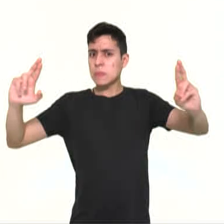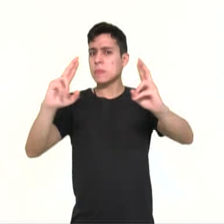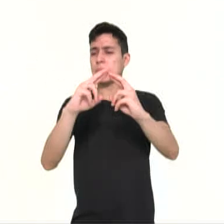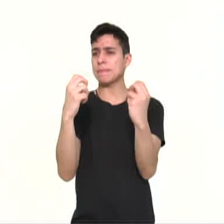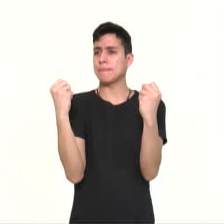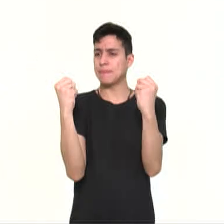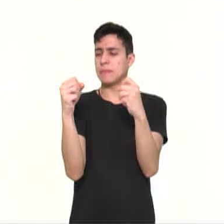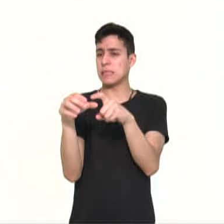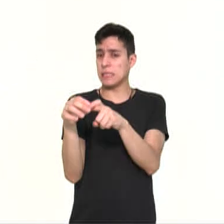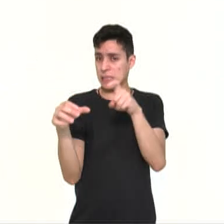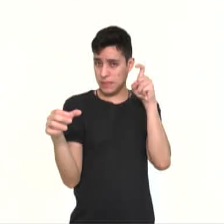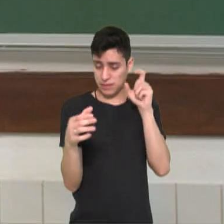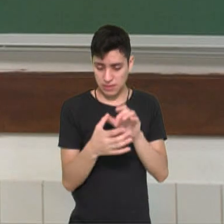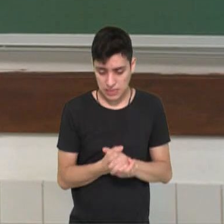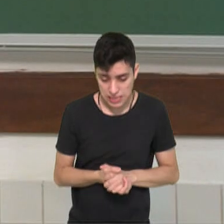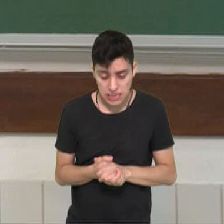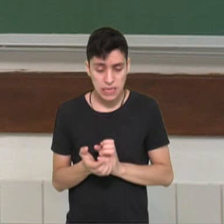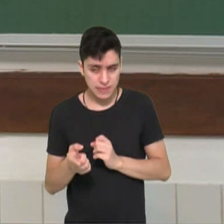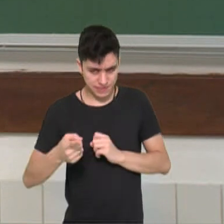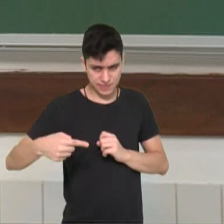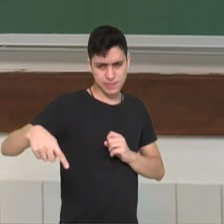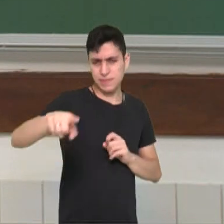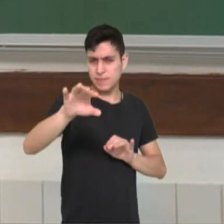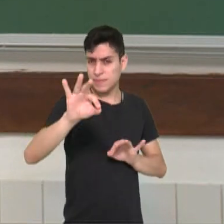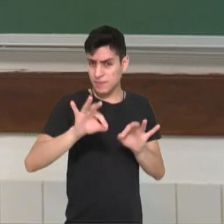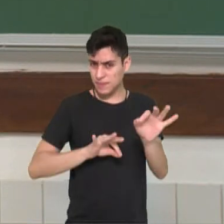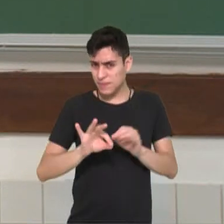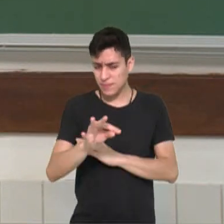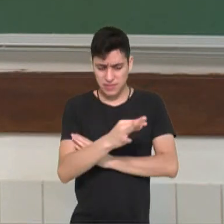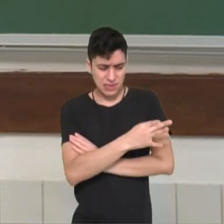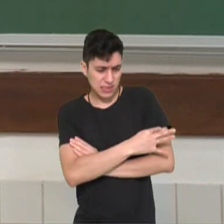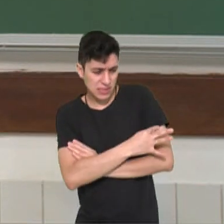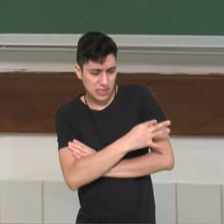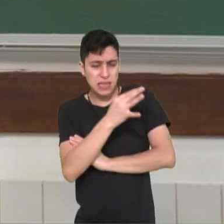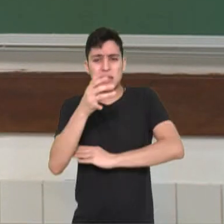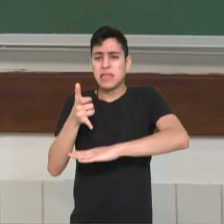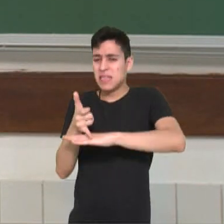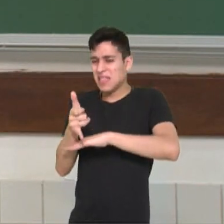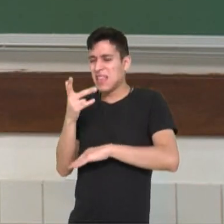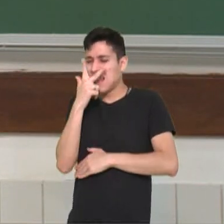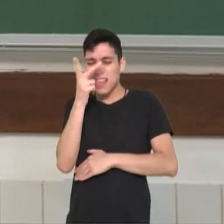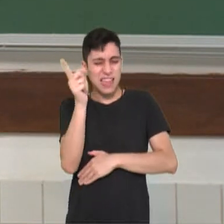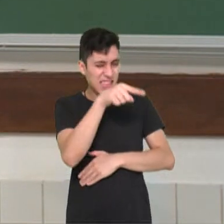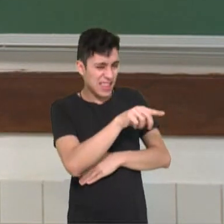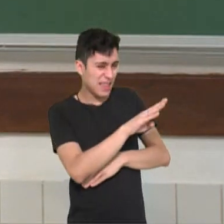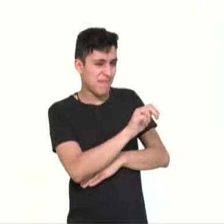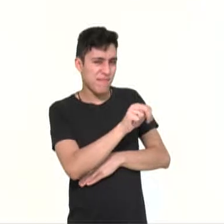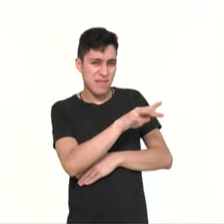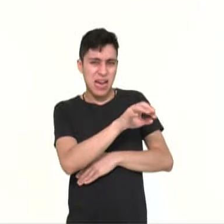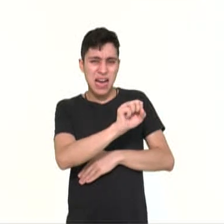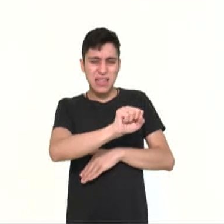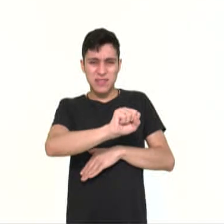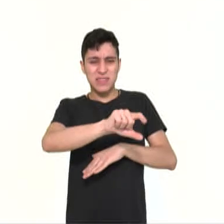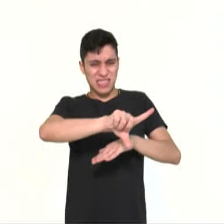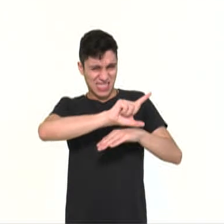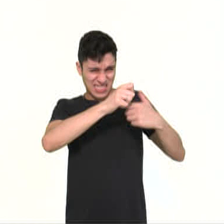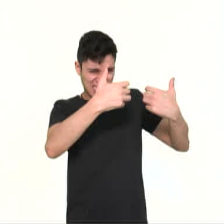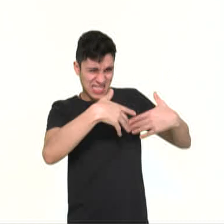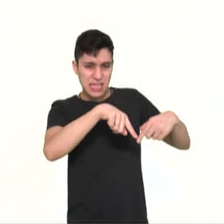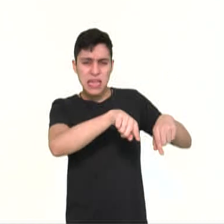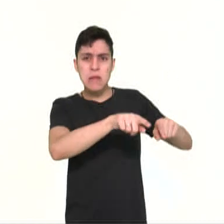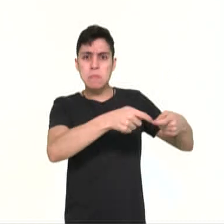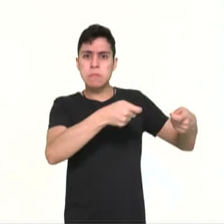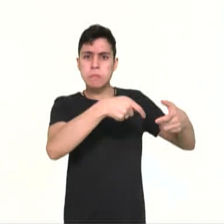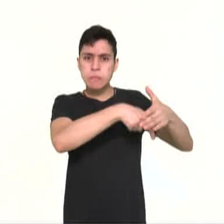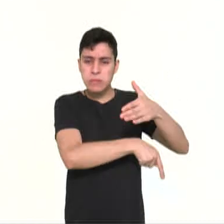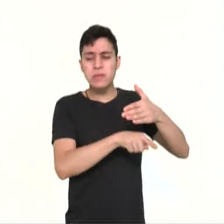vão desenvolver técnicas de metalurgia. Olha, eles têm ali algo em comum com os bantus, né? Os iorubás, eles